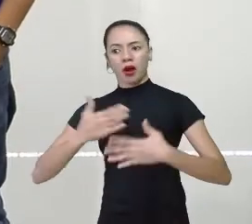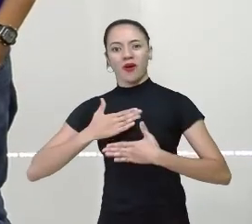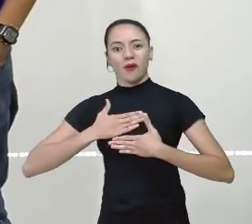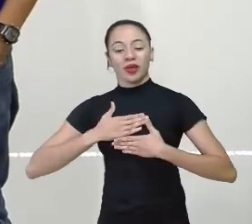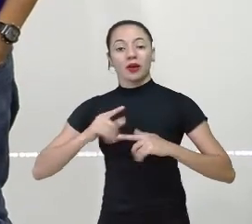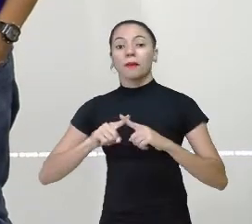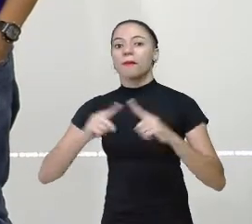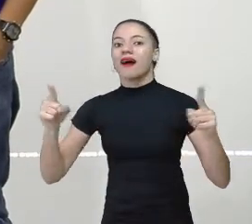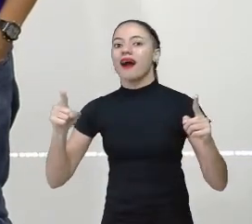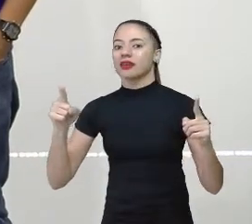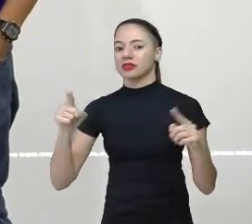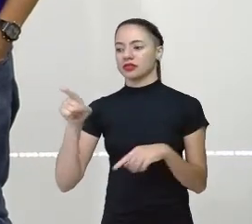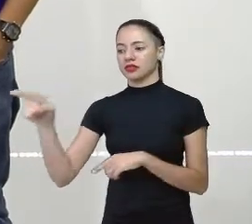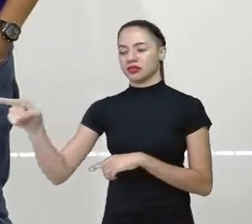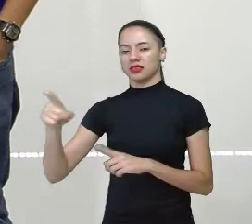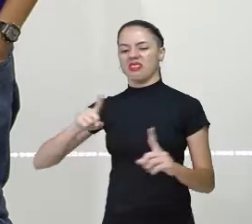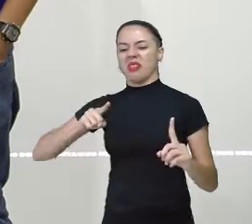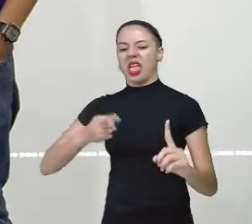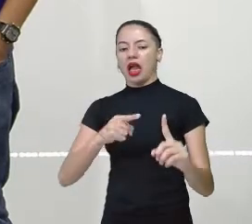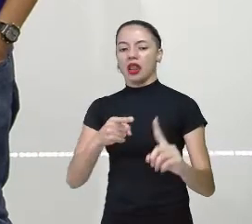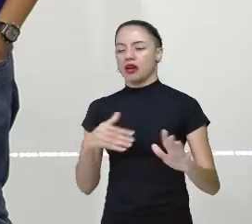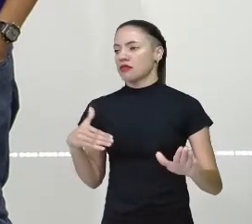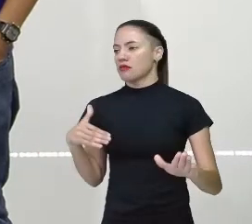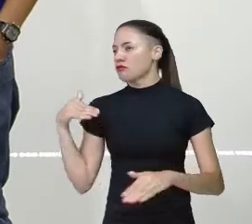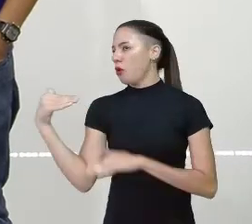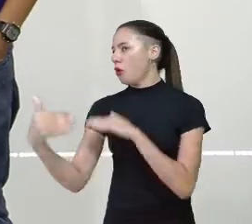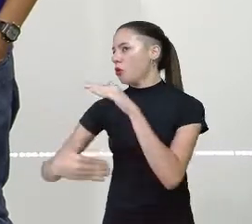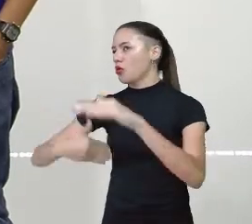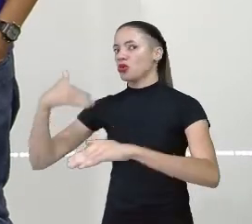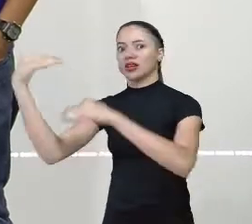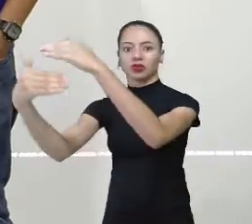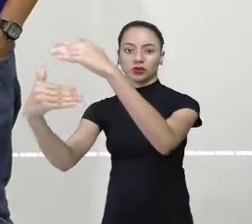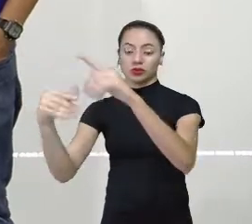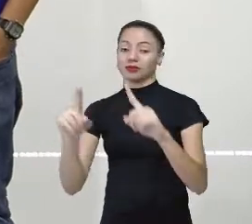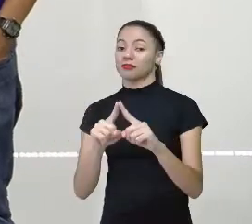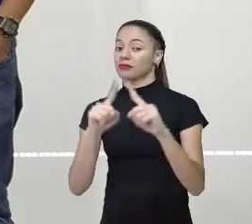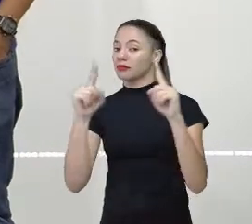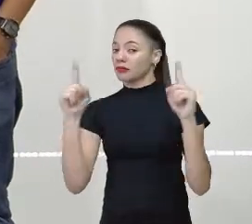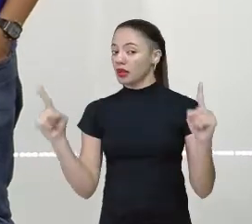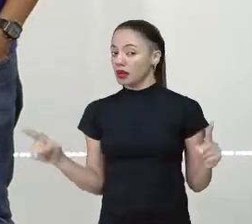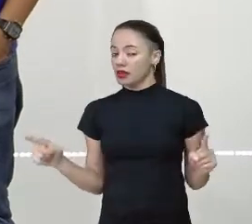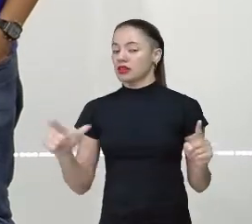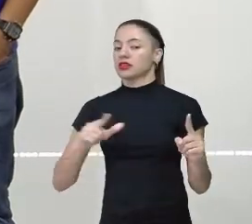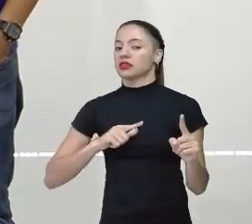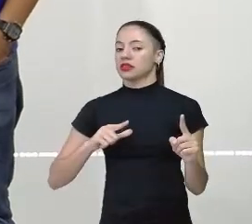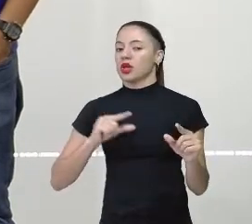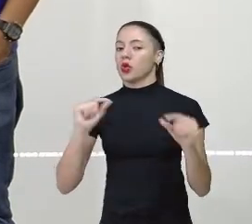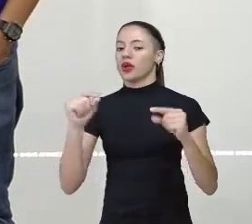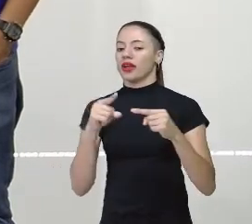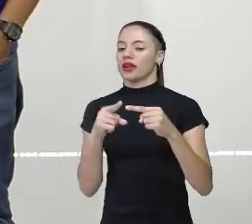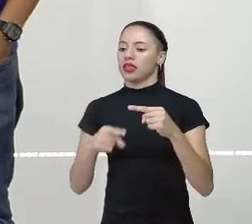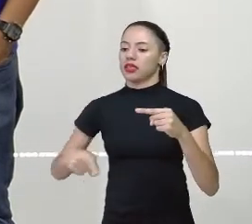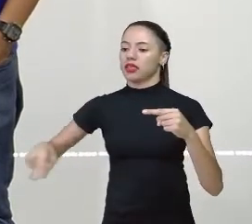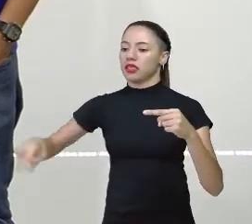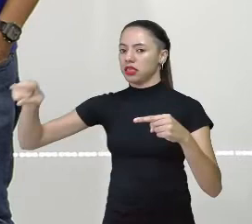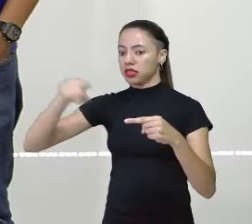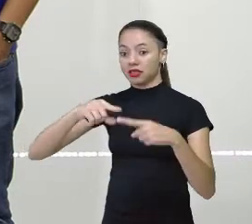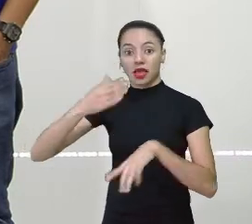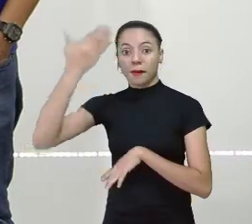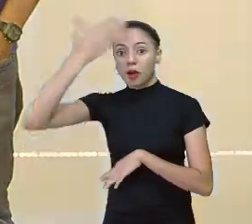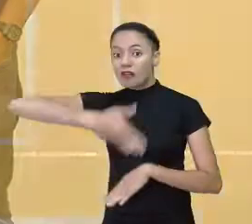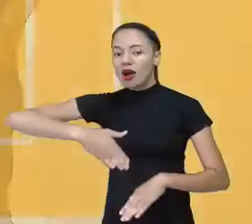contas, o abuso, ele vai evoluindo. Só que existe um ciclo, isso é comprovado diante